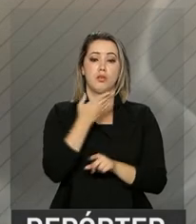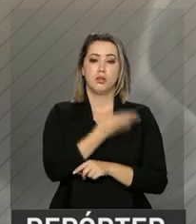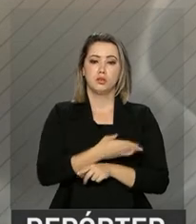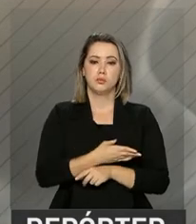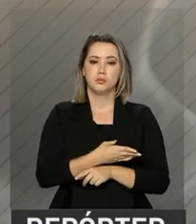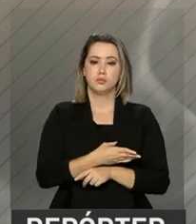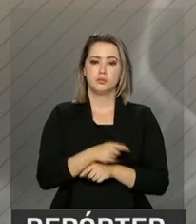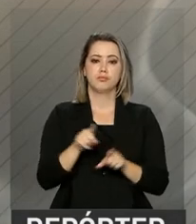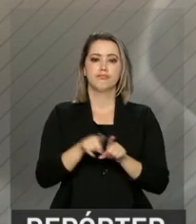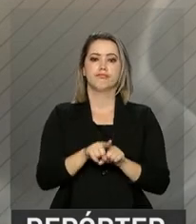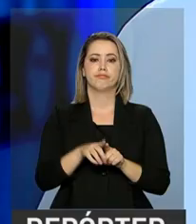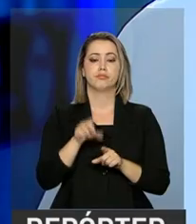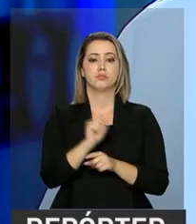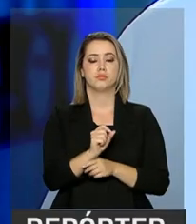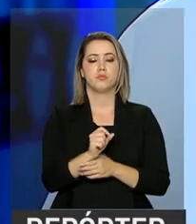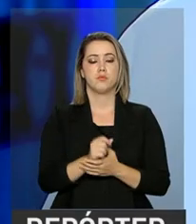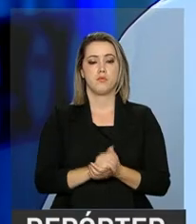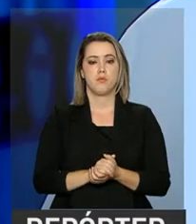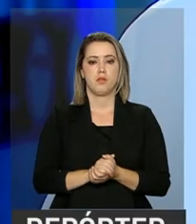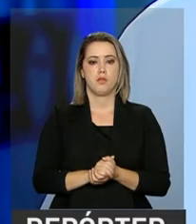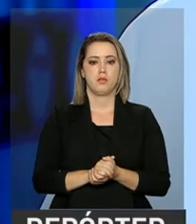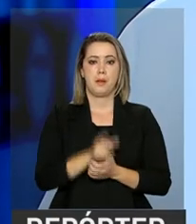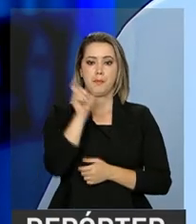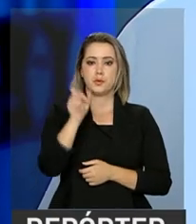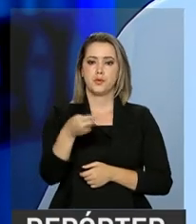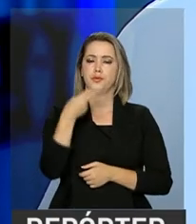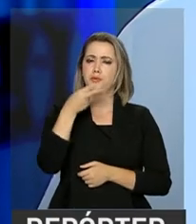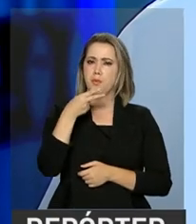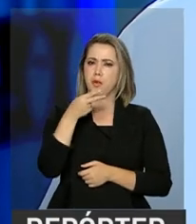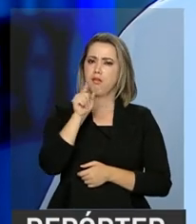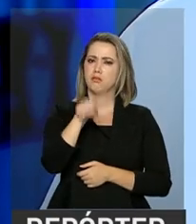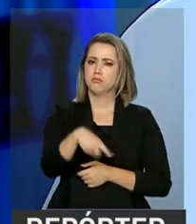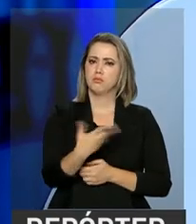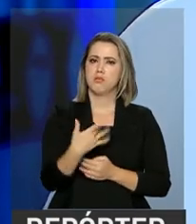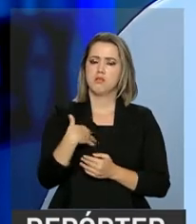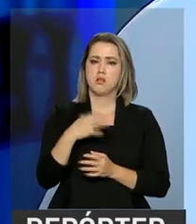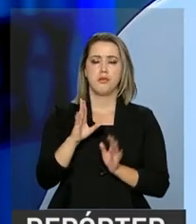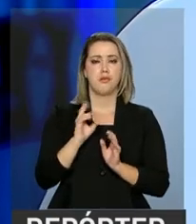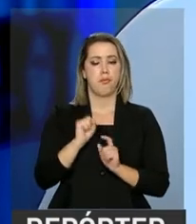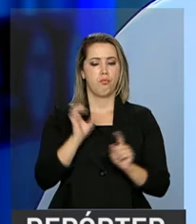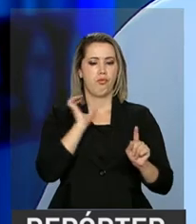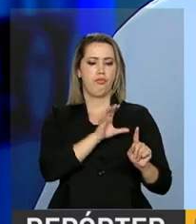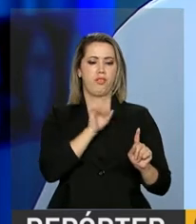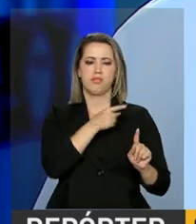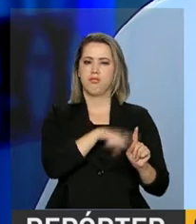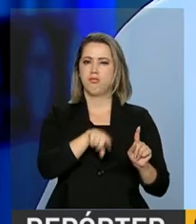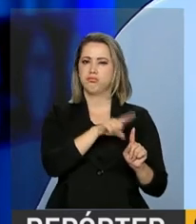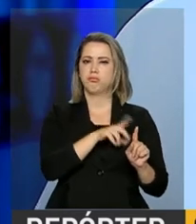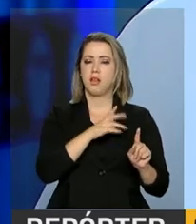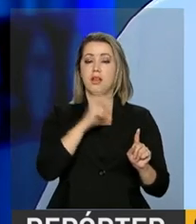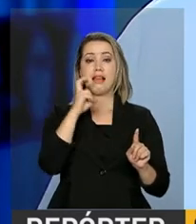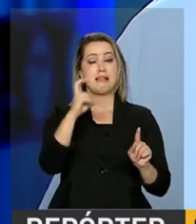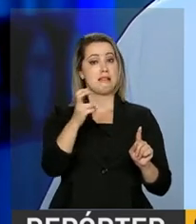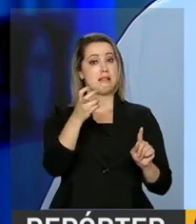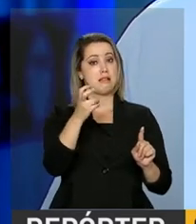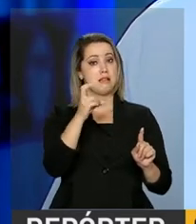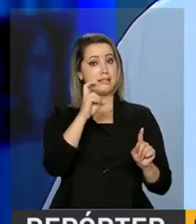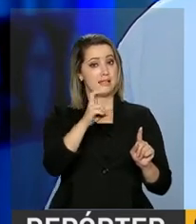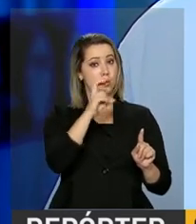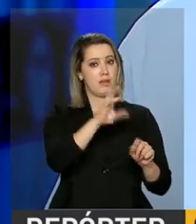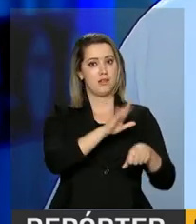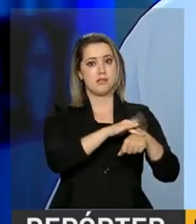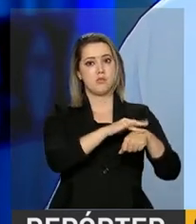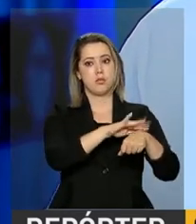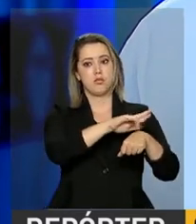além de câncer de pulmão o indivíduo fumando ele está propenso a adquirir 55 doenças